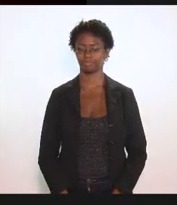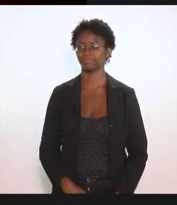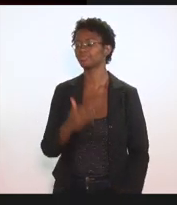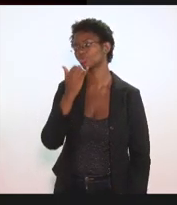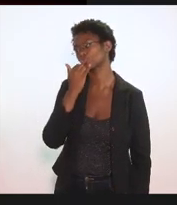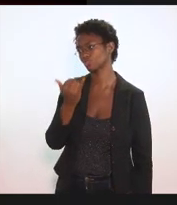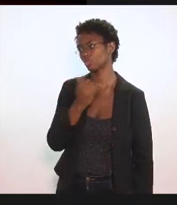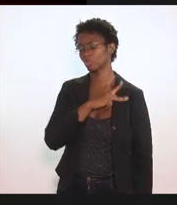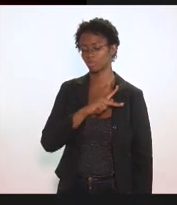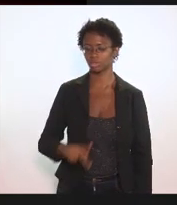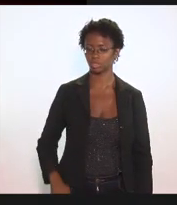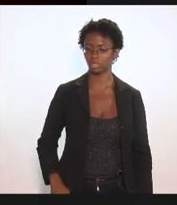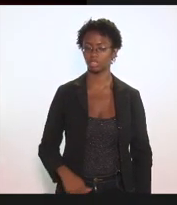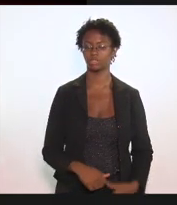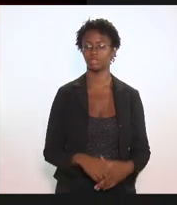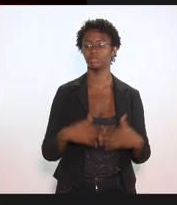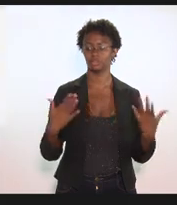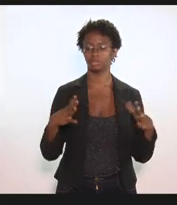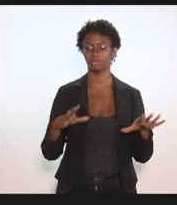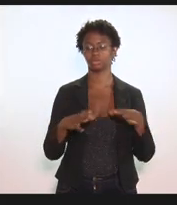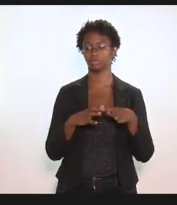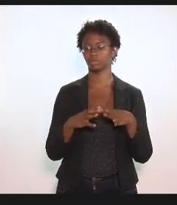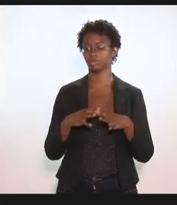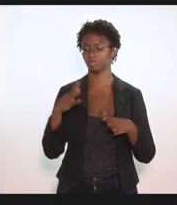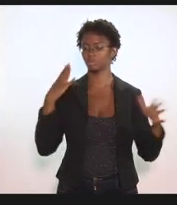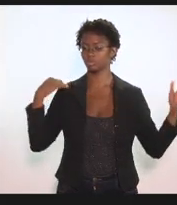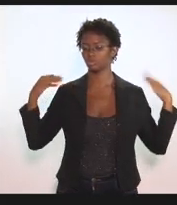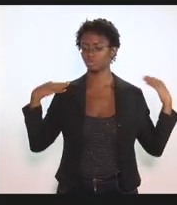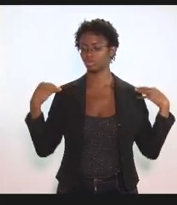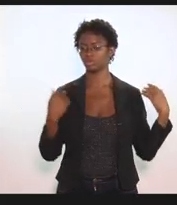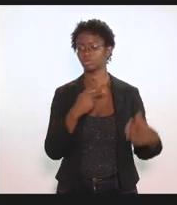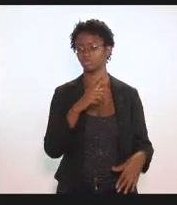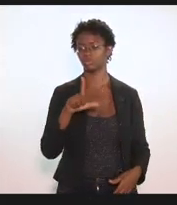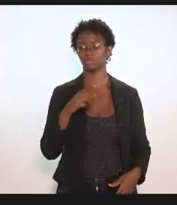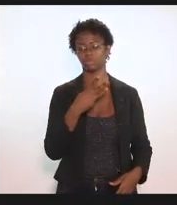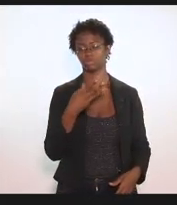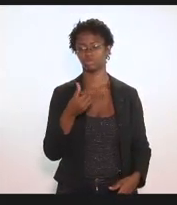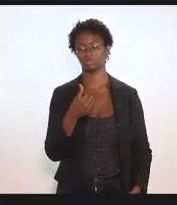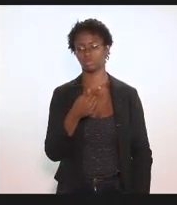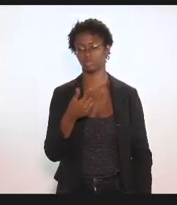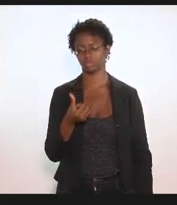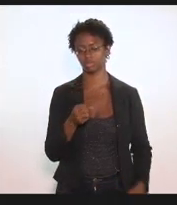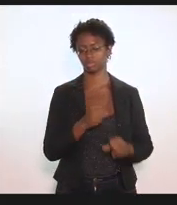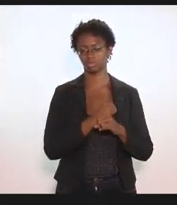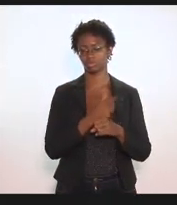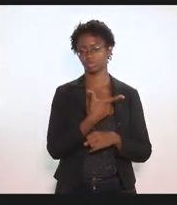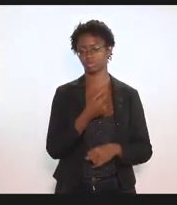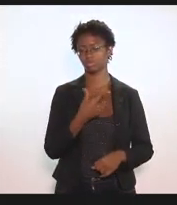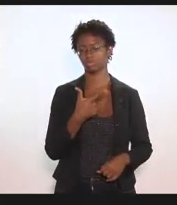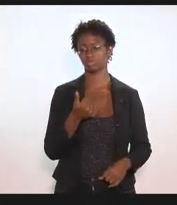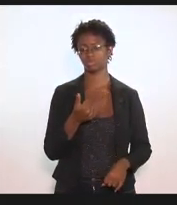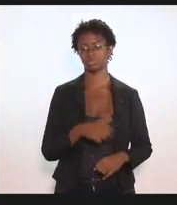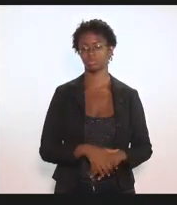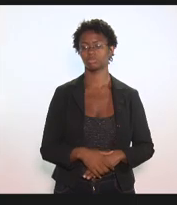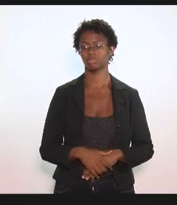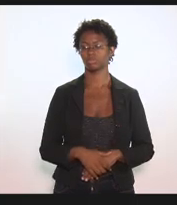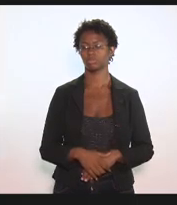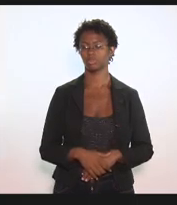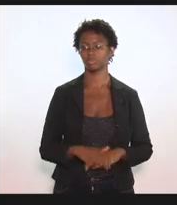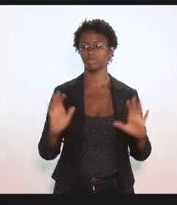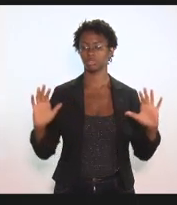Desculpa, presidente. O parecer da Comissão de Turismo ao projeto de lei 3676 de 2021 é que a festa